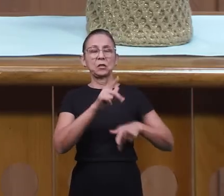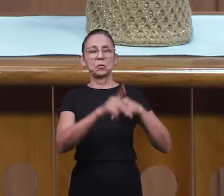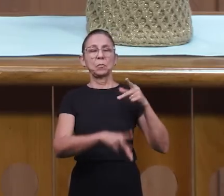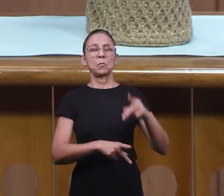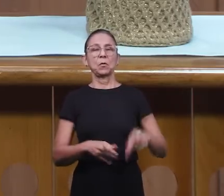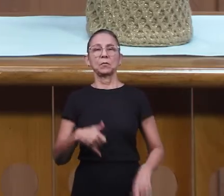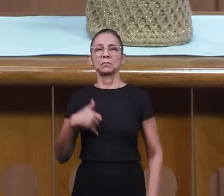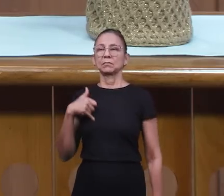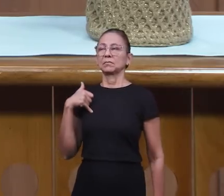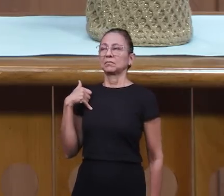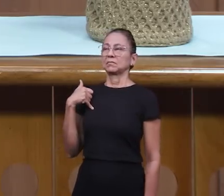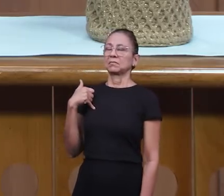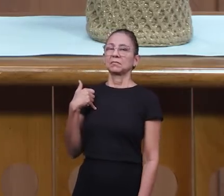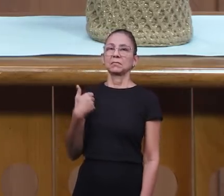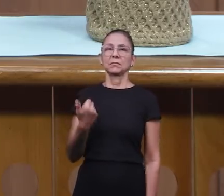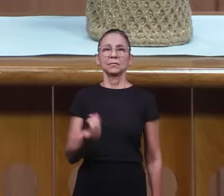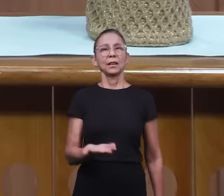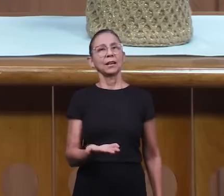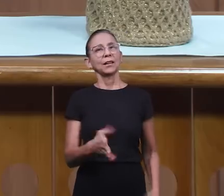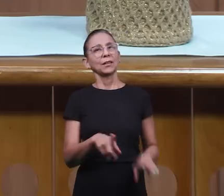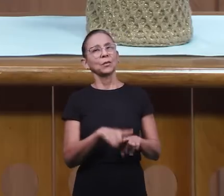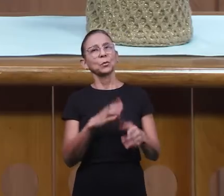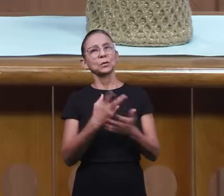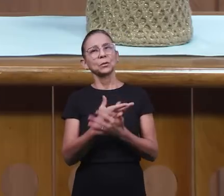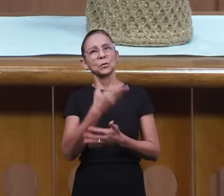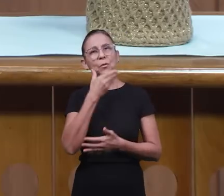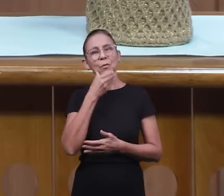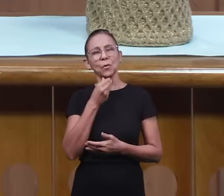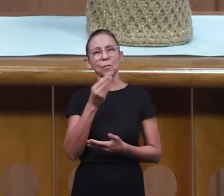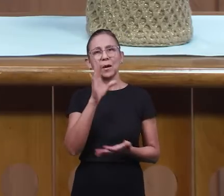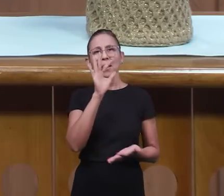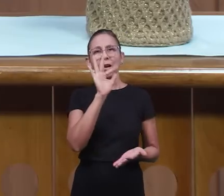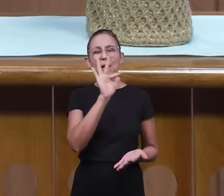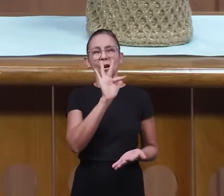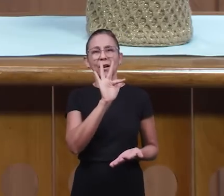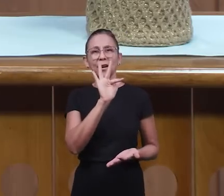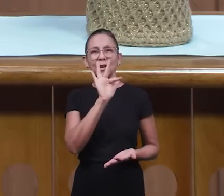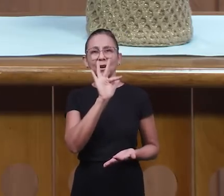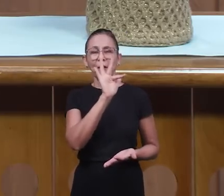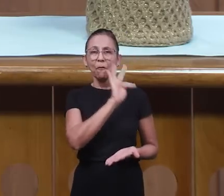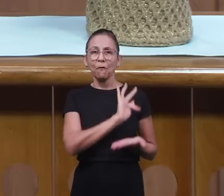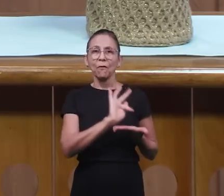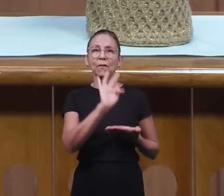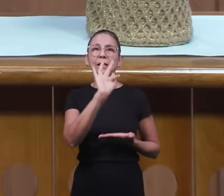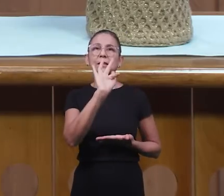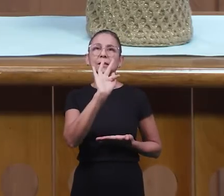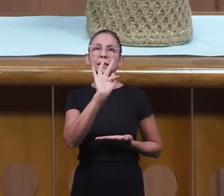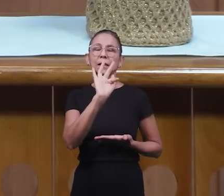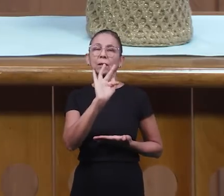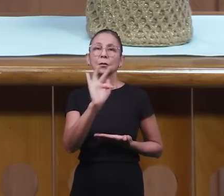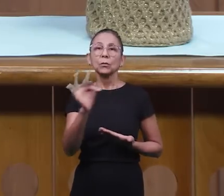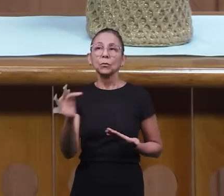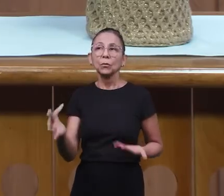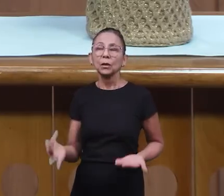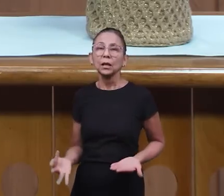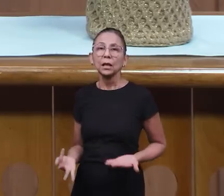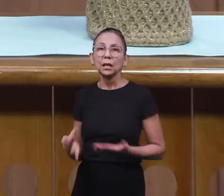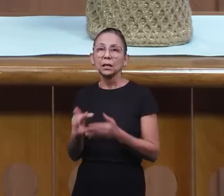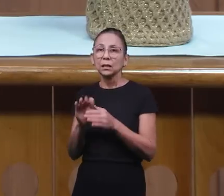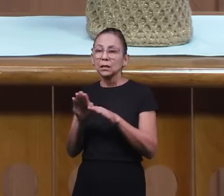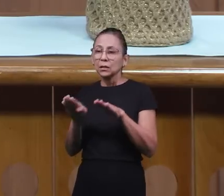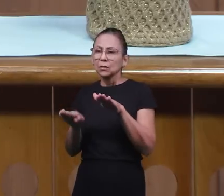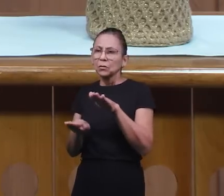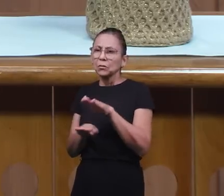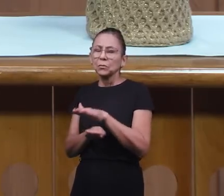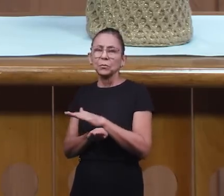oferta feita ao Senhor, como foi o caso do fariseu, que na sua oração ele não teve a humildade diante de Deus. Por isso ele